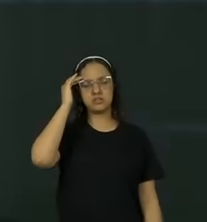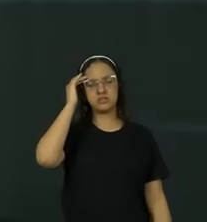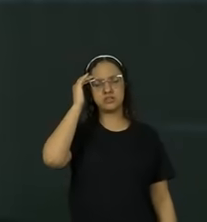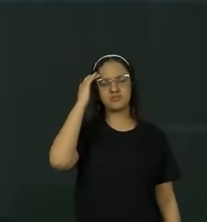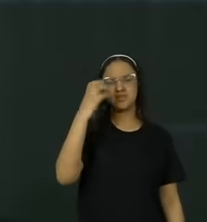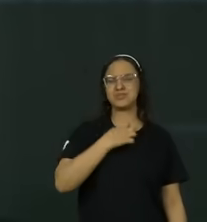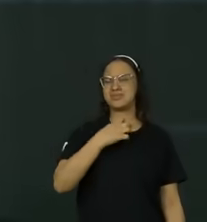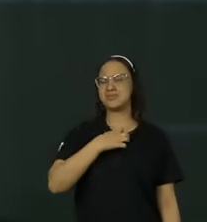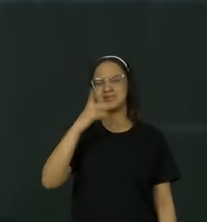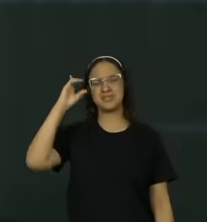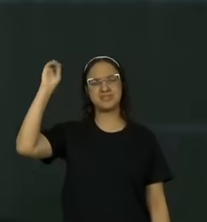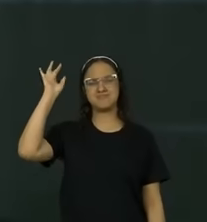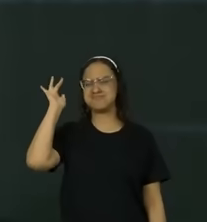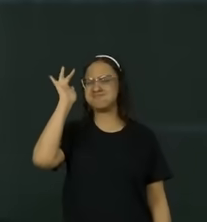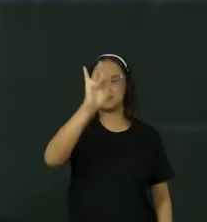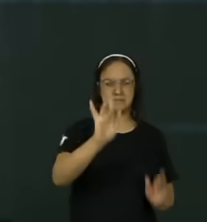Eu sinto a unção de Deus aqui.